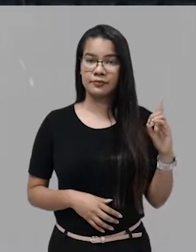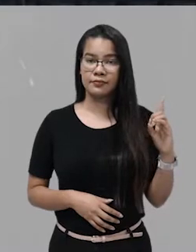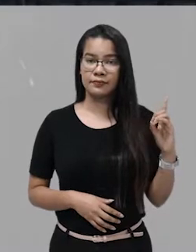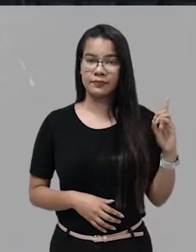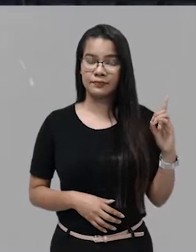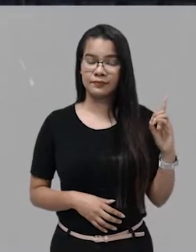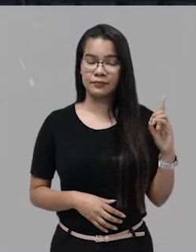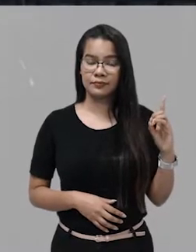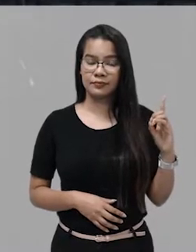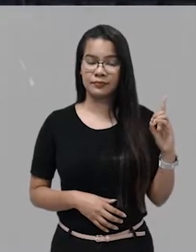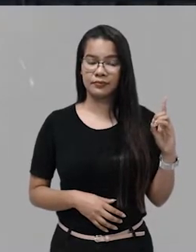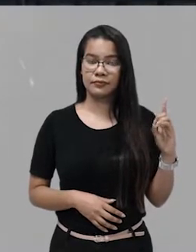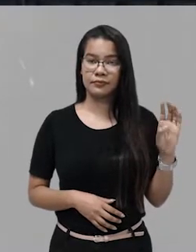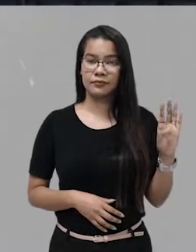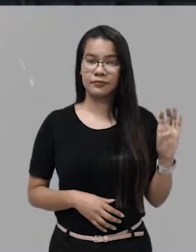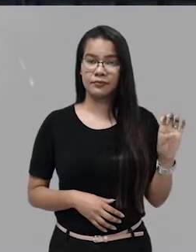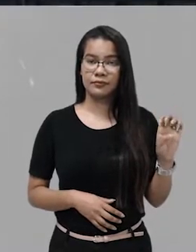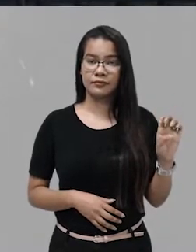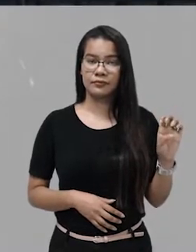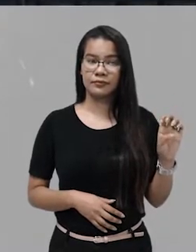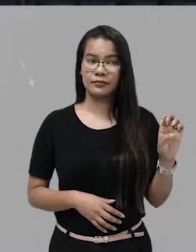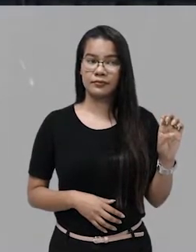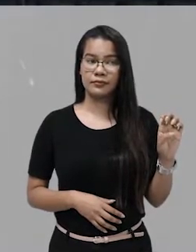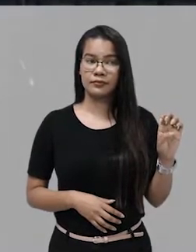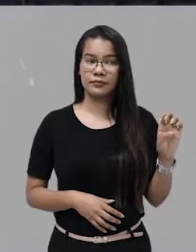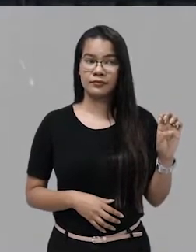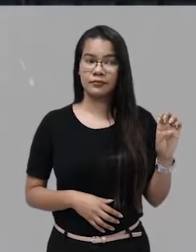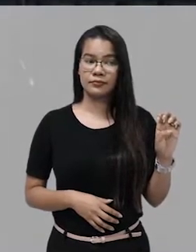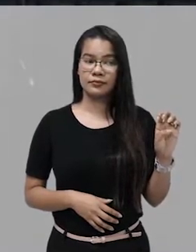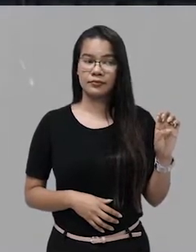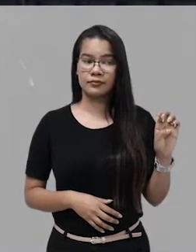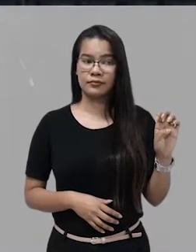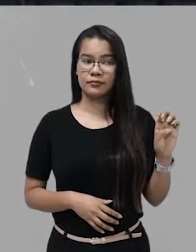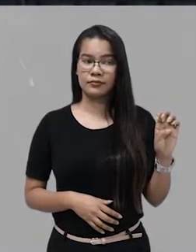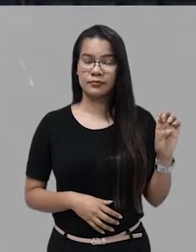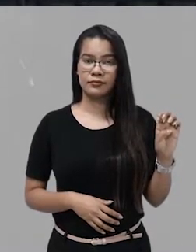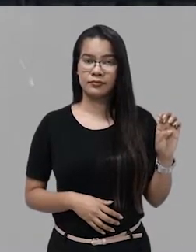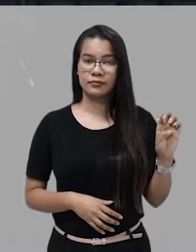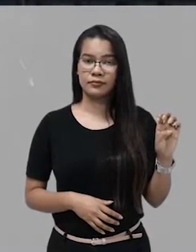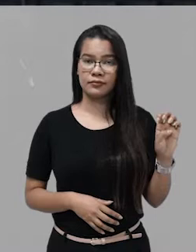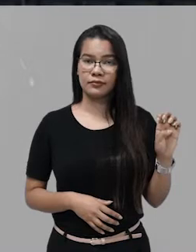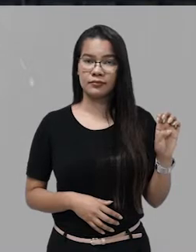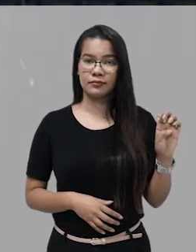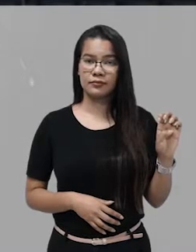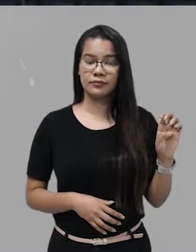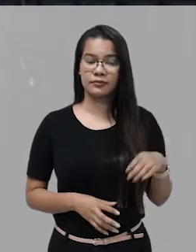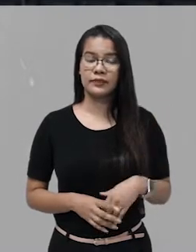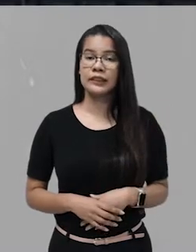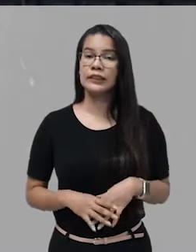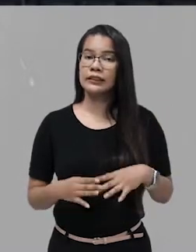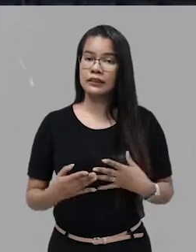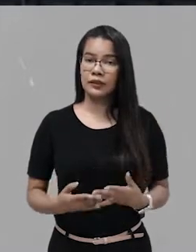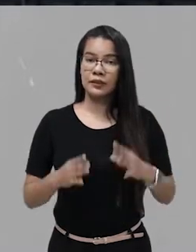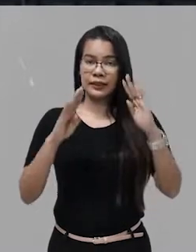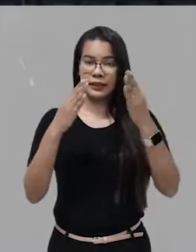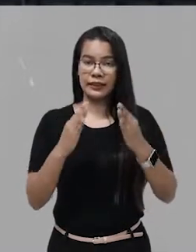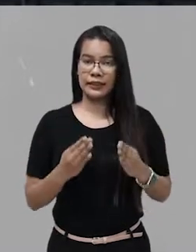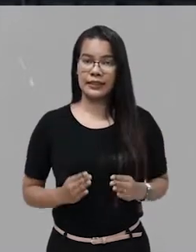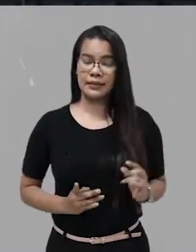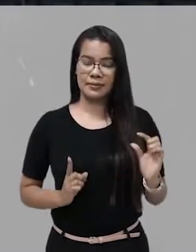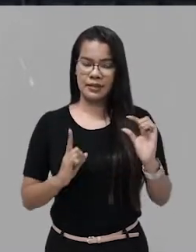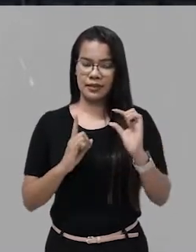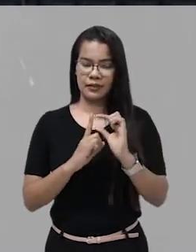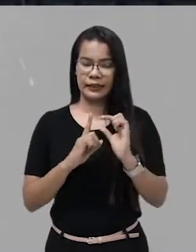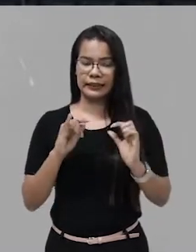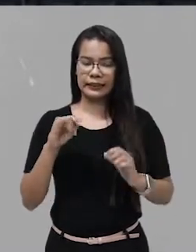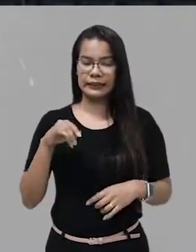consciência e características. Letra E, órgão e órfãs. Analisem a palavra intercâmbio. Como é